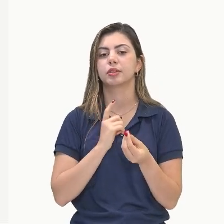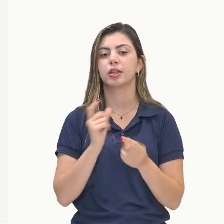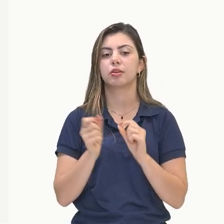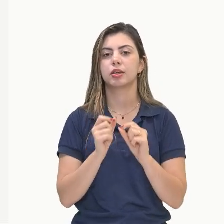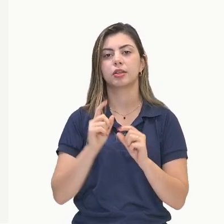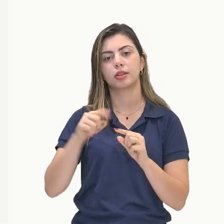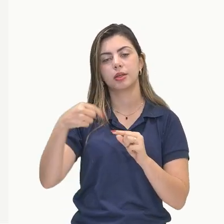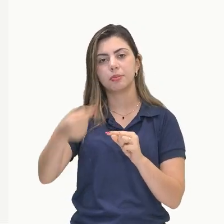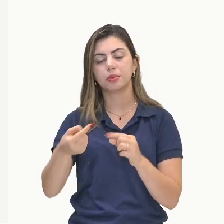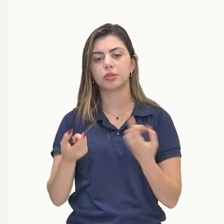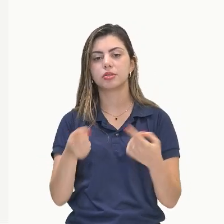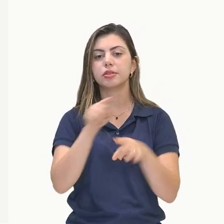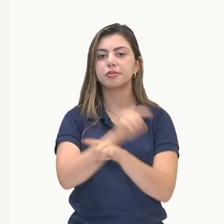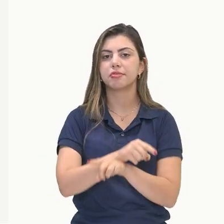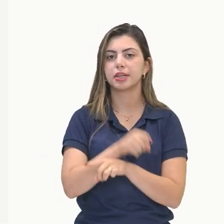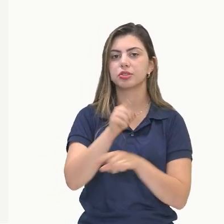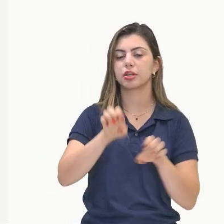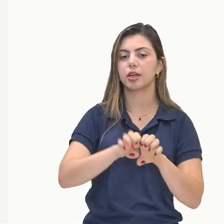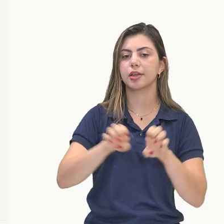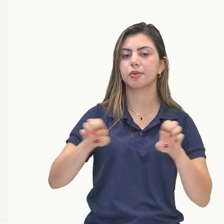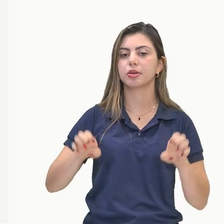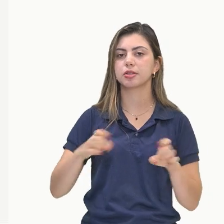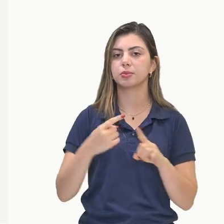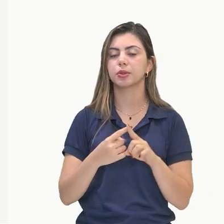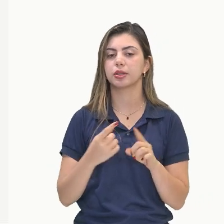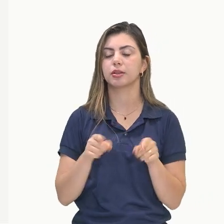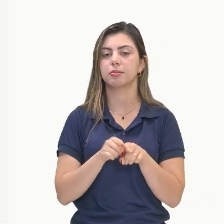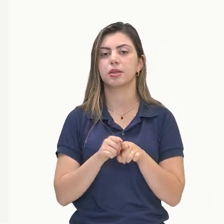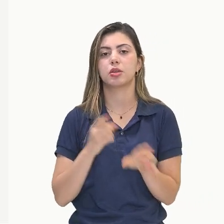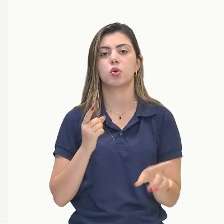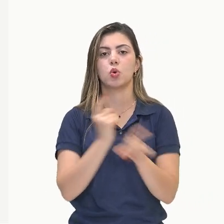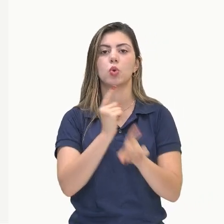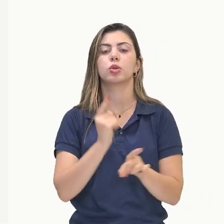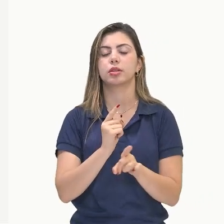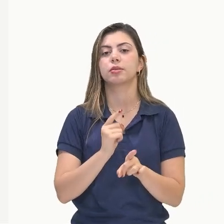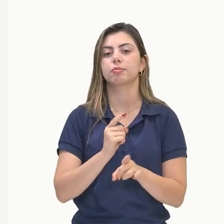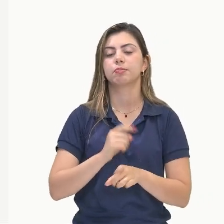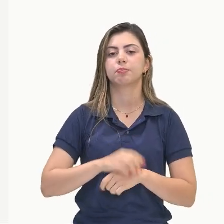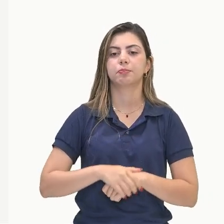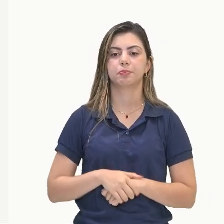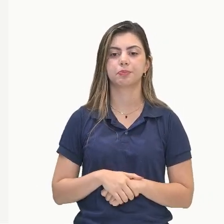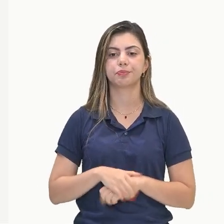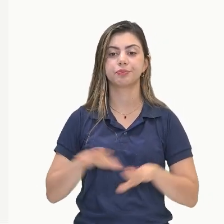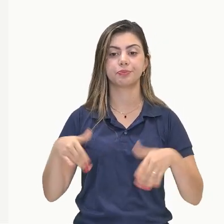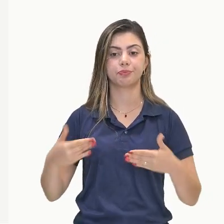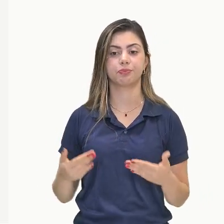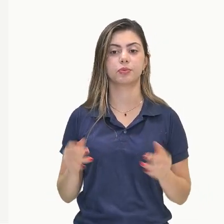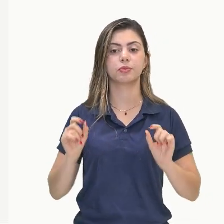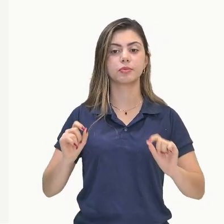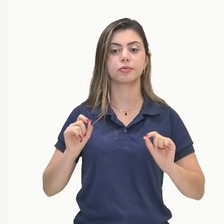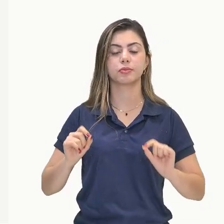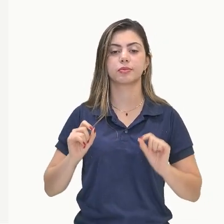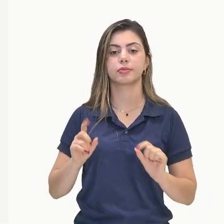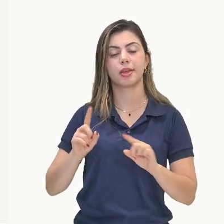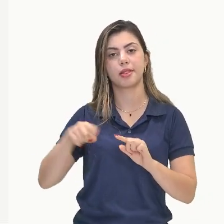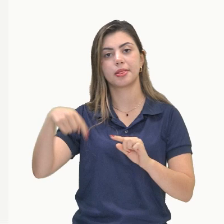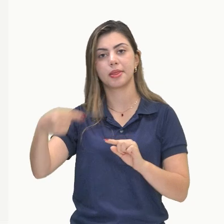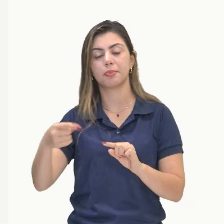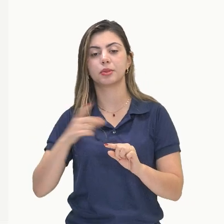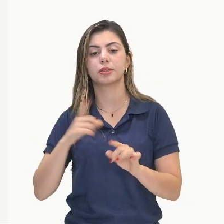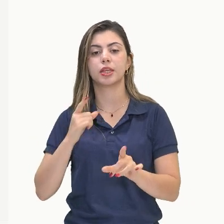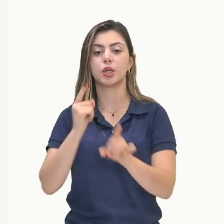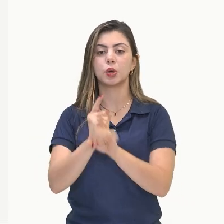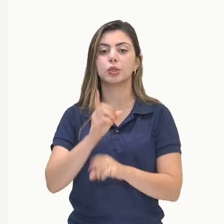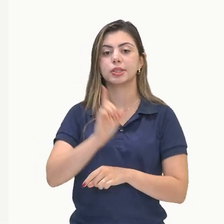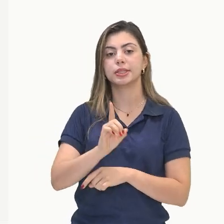né? Porque com essa equação eu encontro o inverso da capacitância equivalente e aí depois eu encontro a